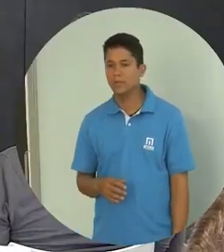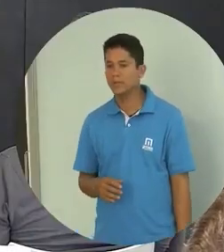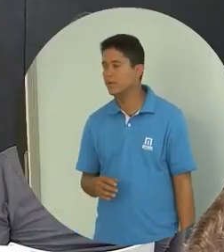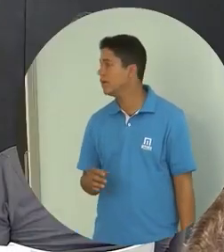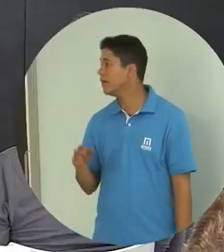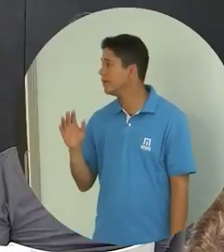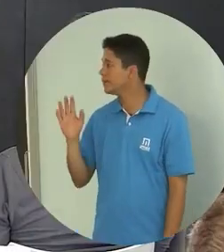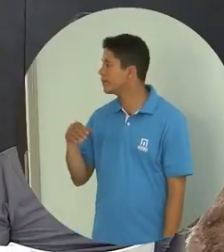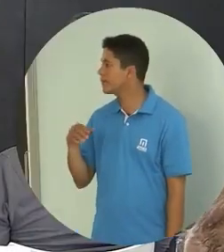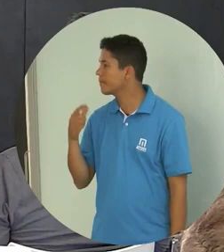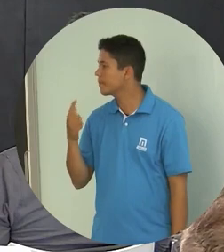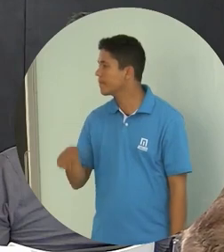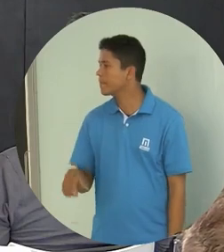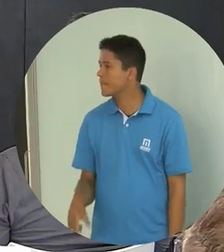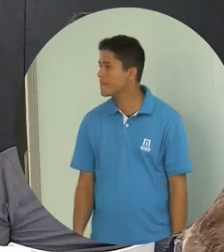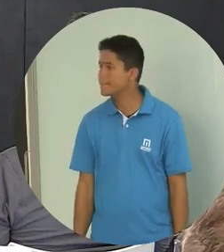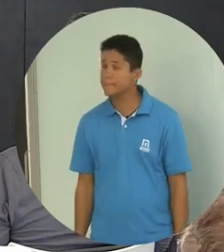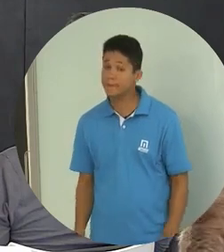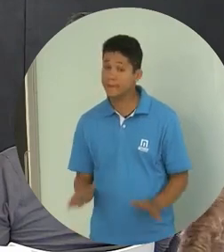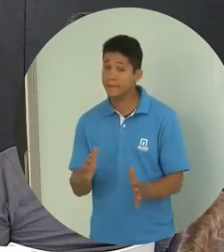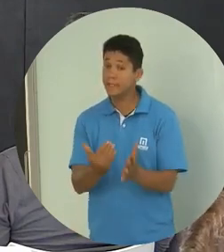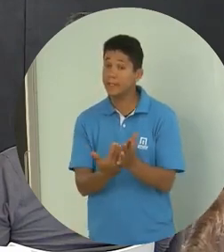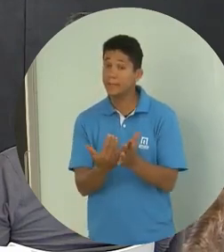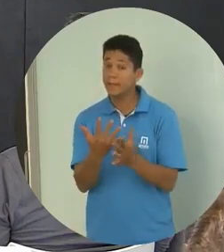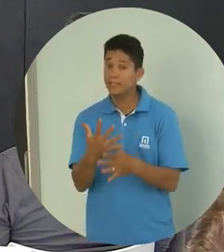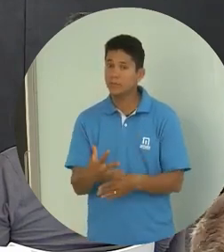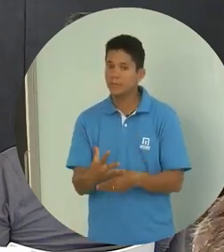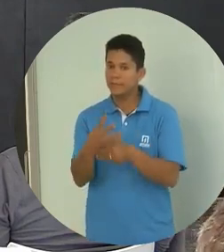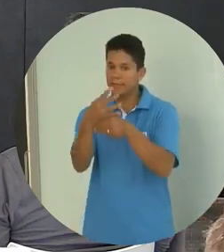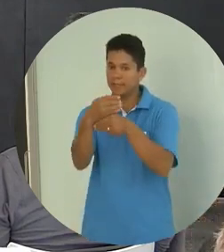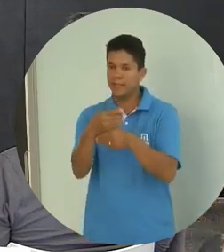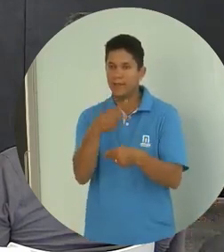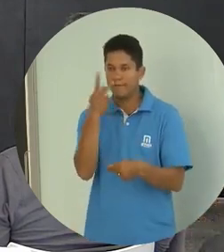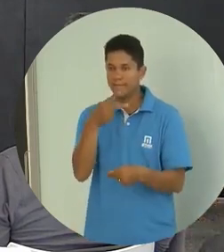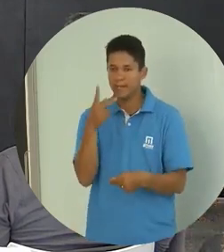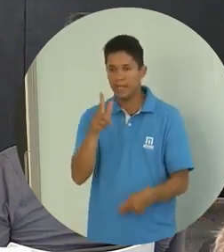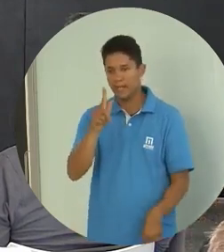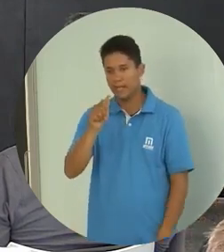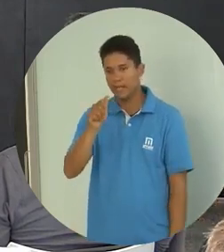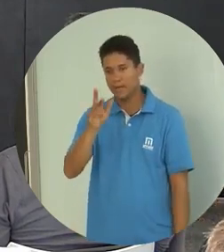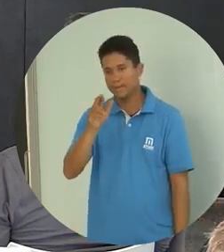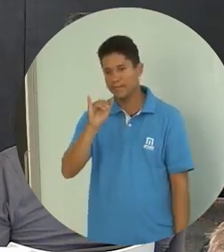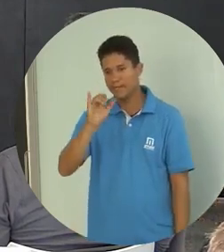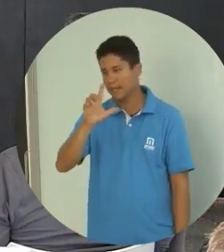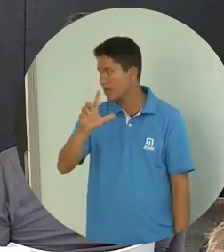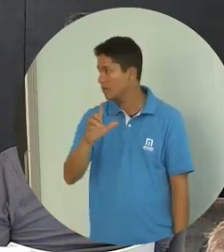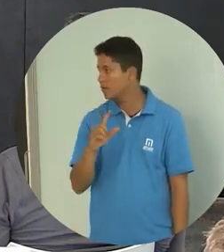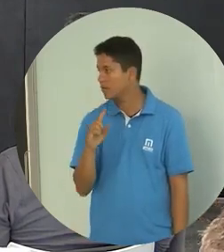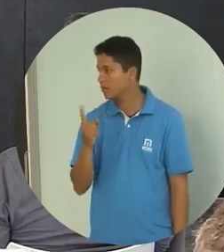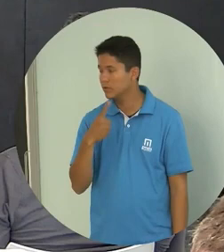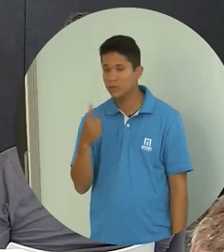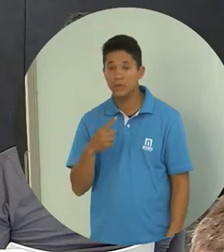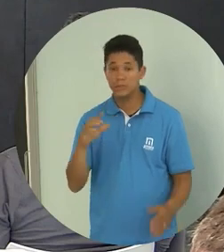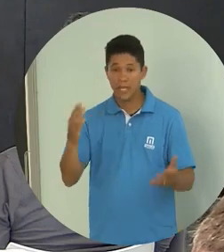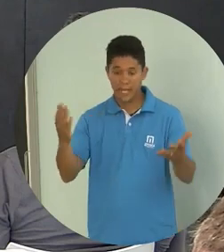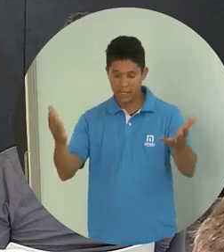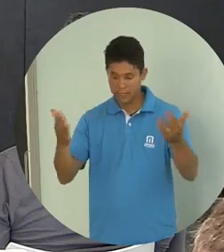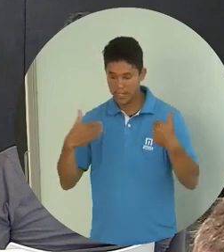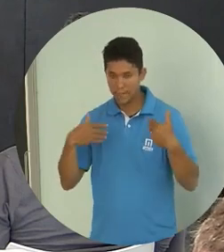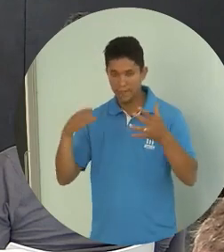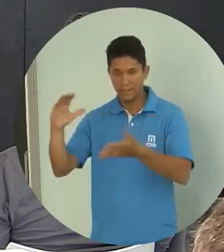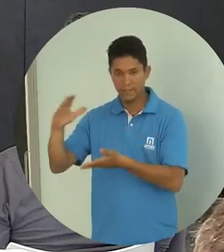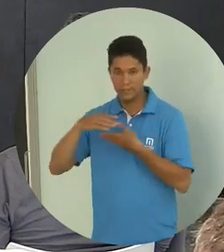projetos novos. Só complementando a fala do Gabriel, o que a gente recebe hoje é mais